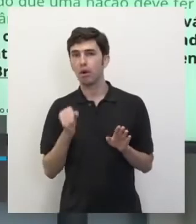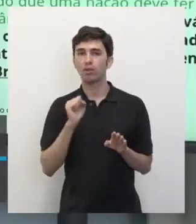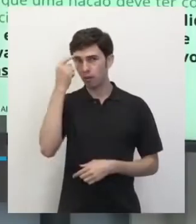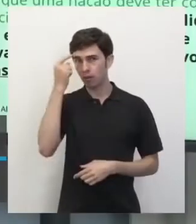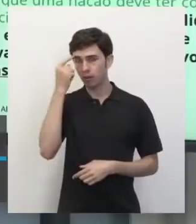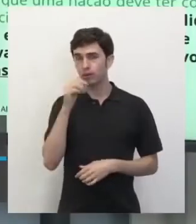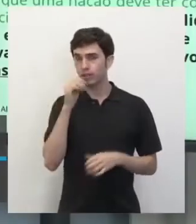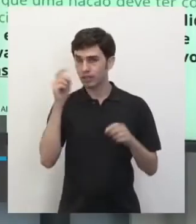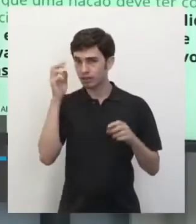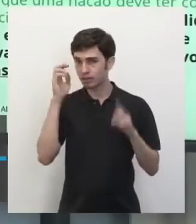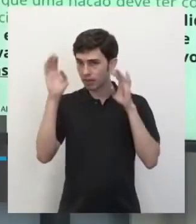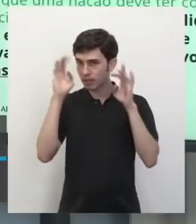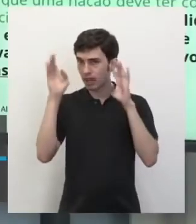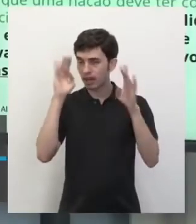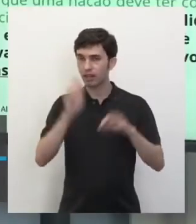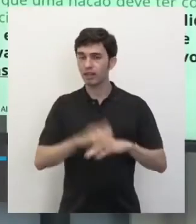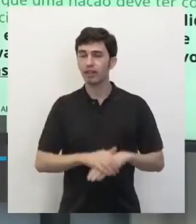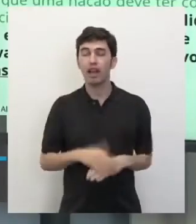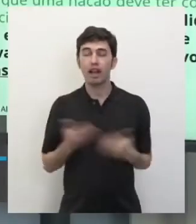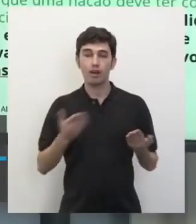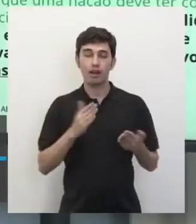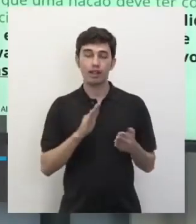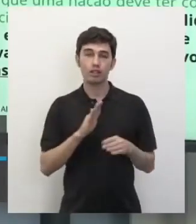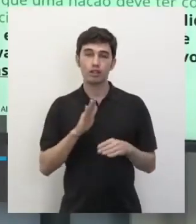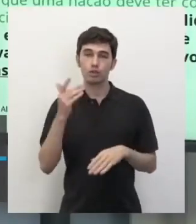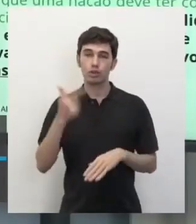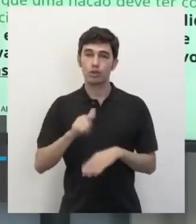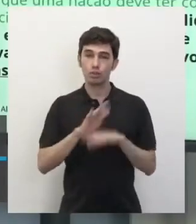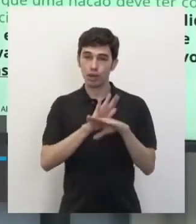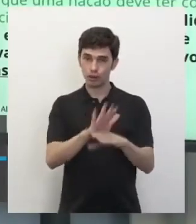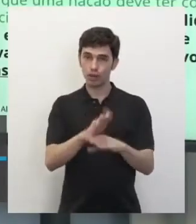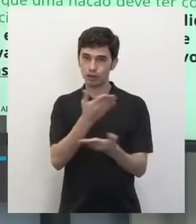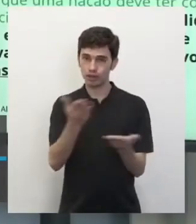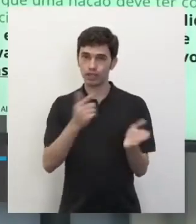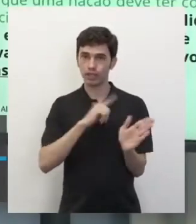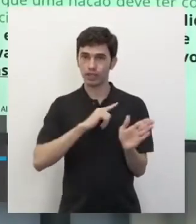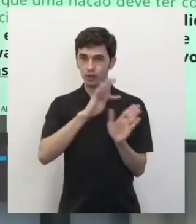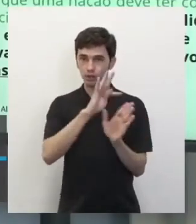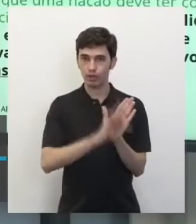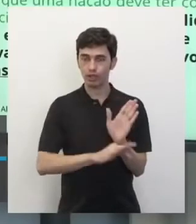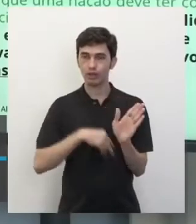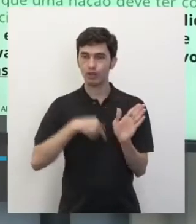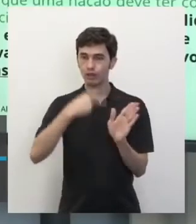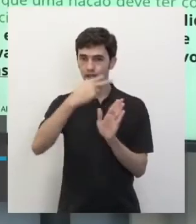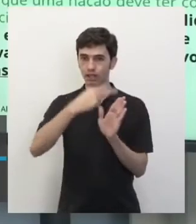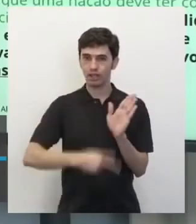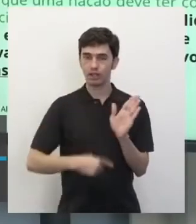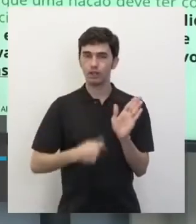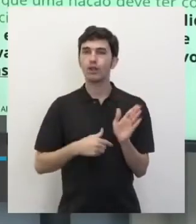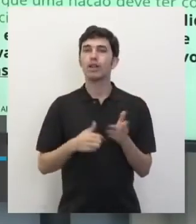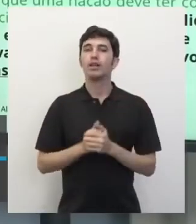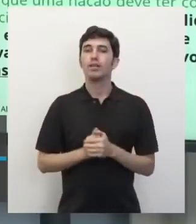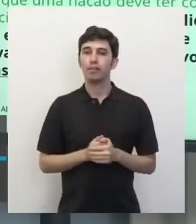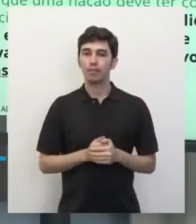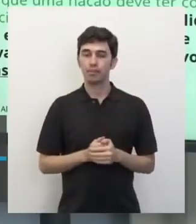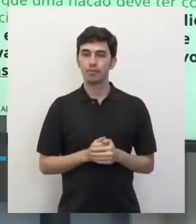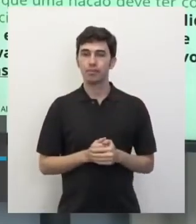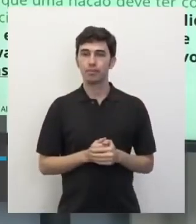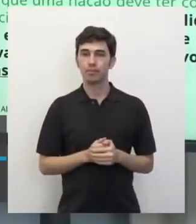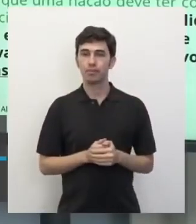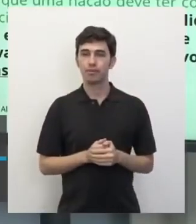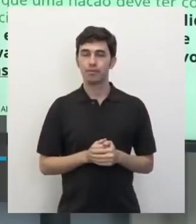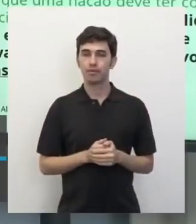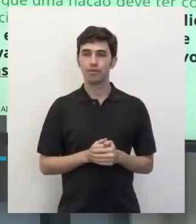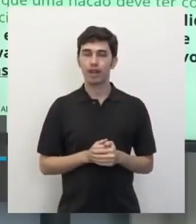por quê? Agora, na sequência, para ajudá-los, também tem um texto, eu vou fazer a leitura, é uma redação que ela foi...